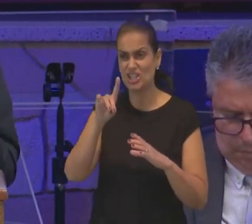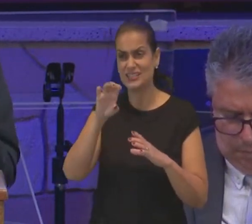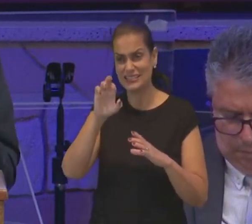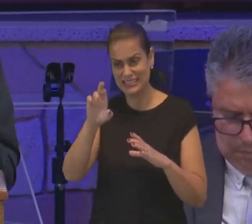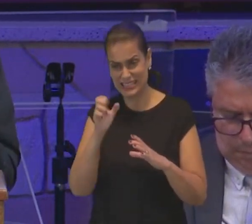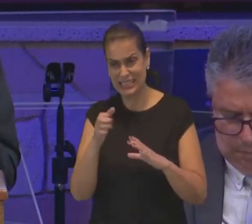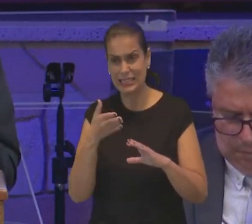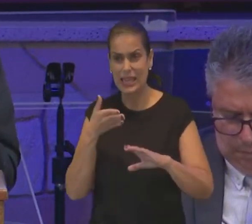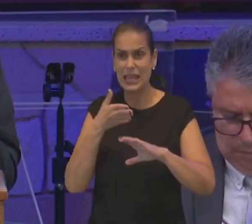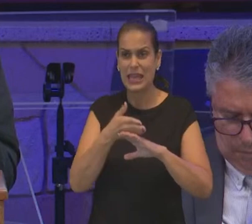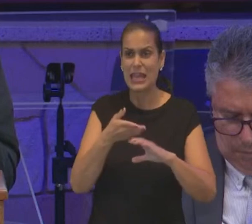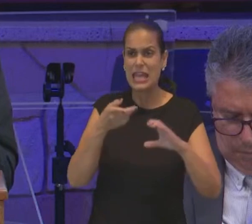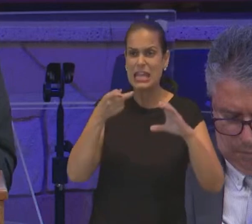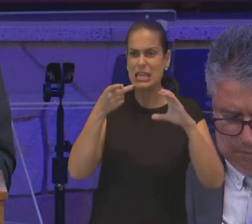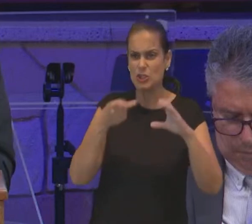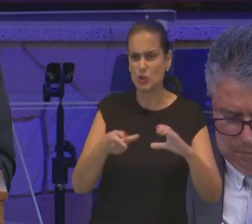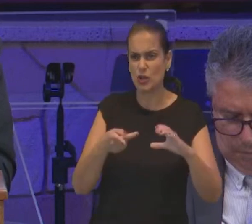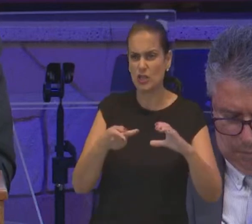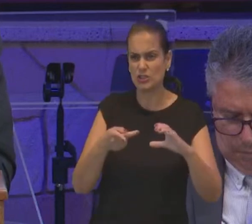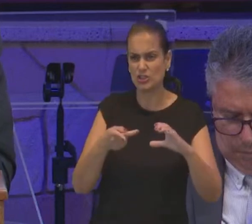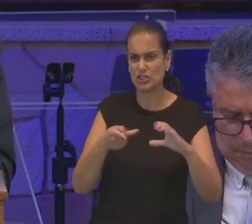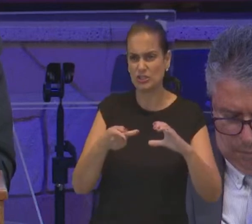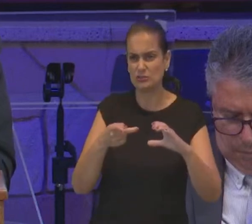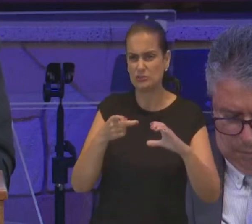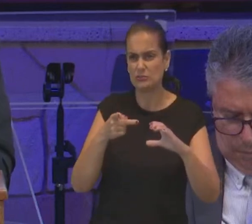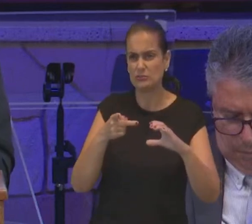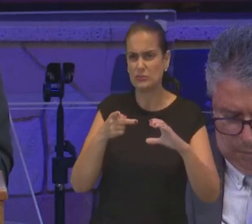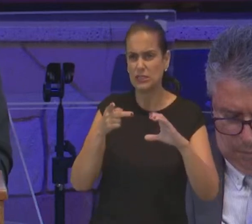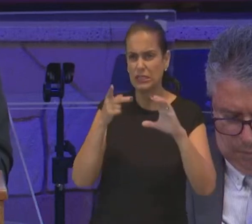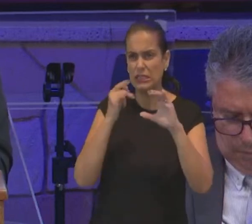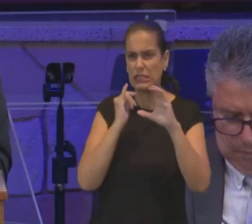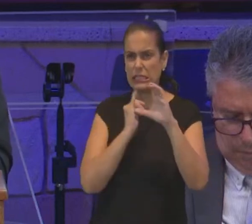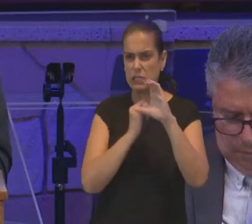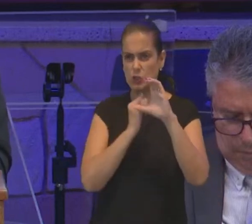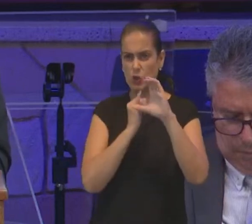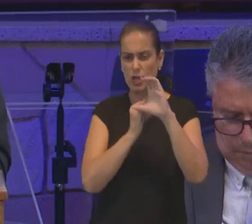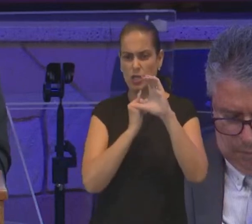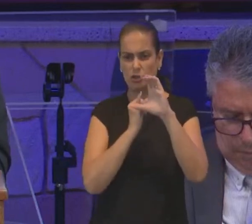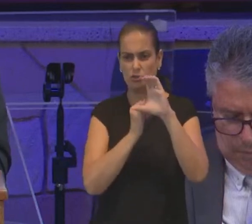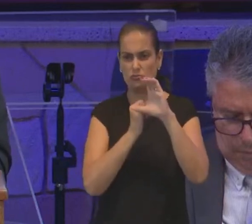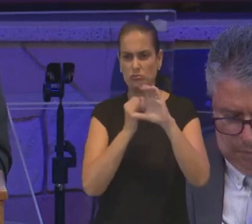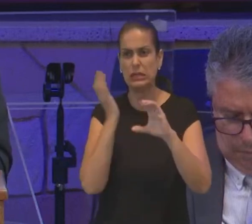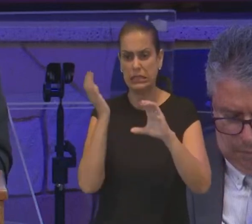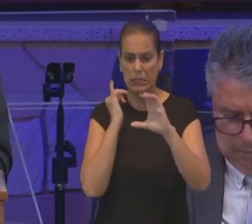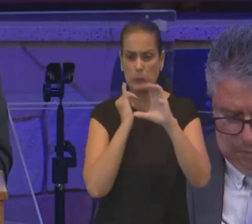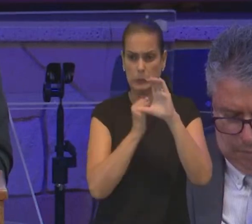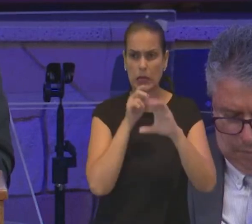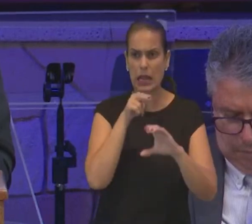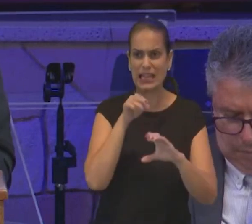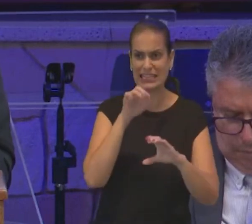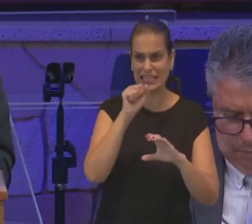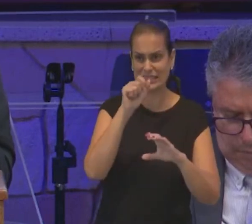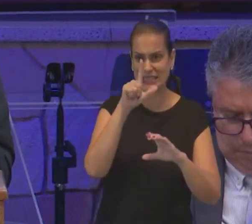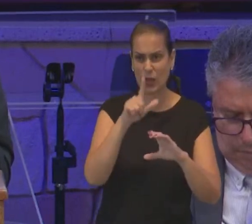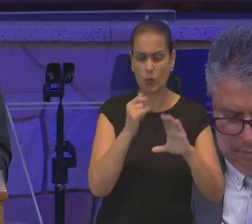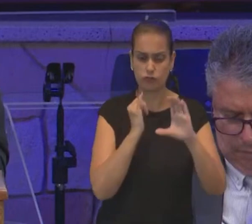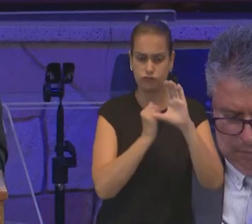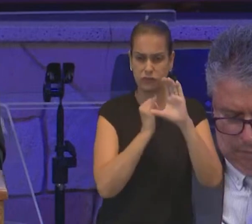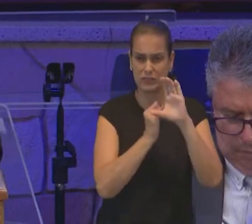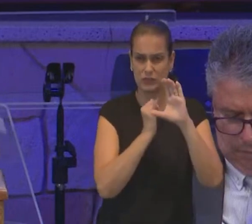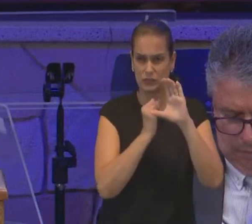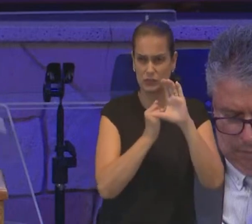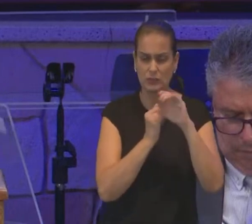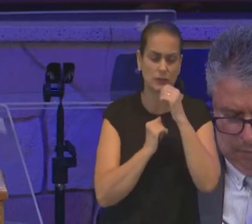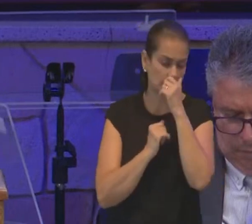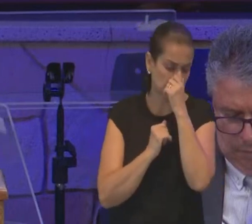Eu disse: rapaz, são 6 horas da noite agora que você vem me ligar para dar uma notícia dessa, Mossoró